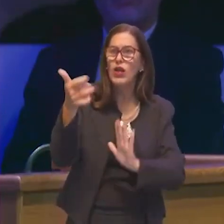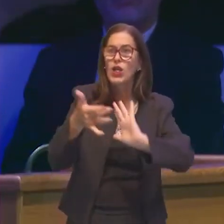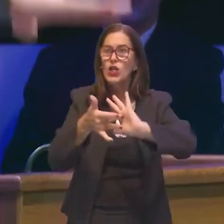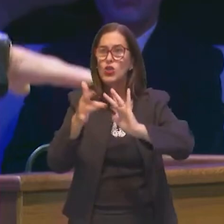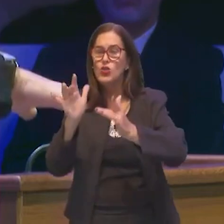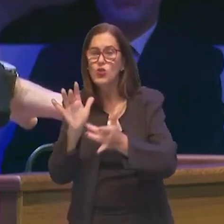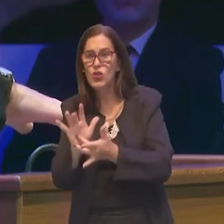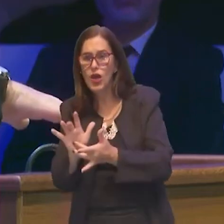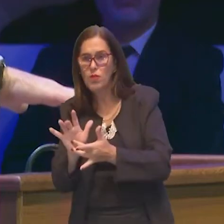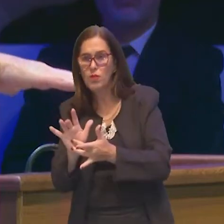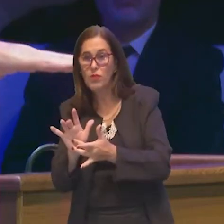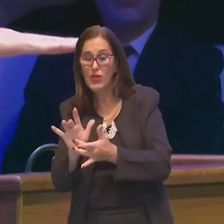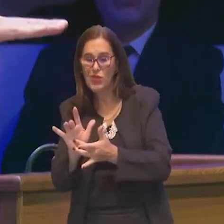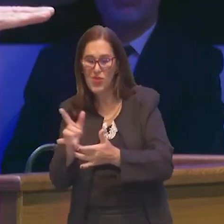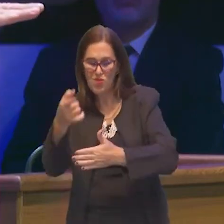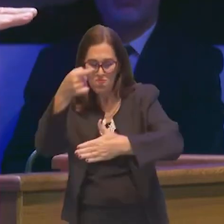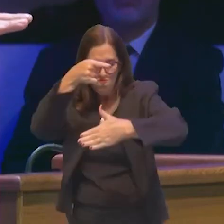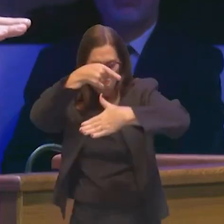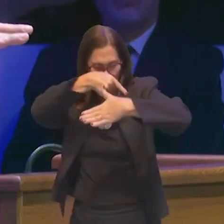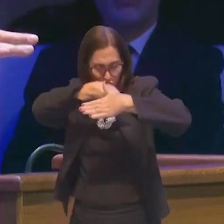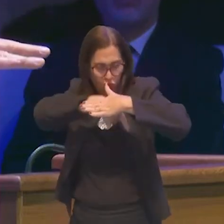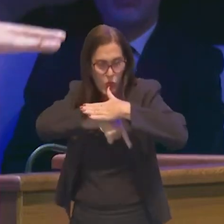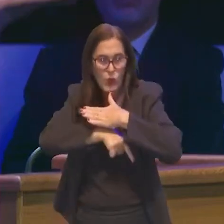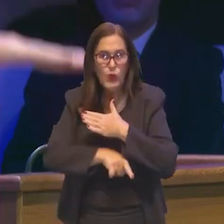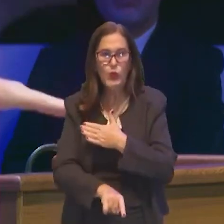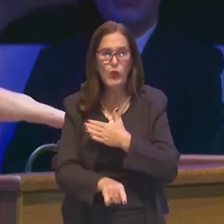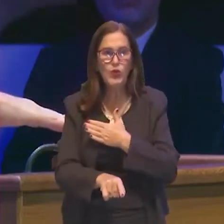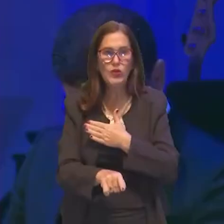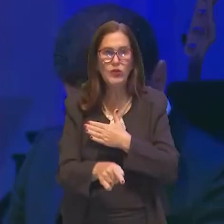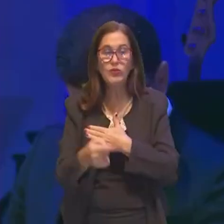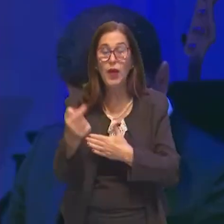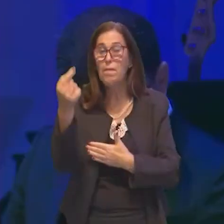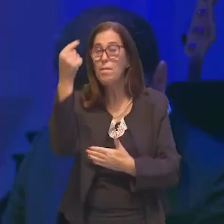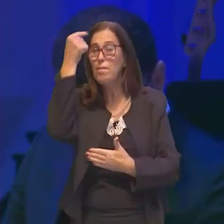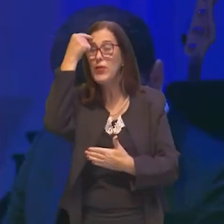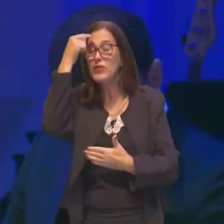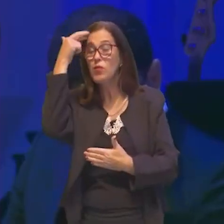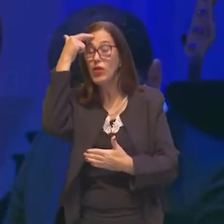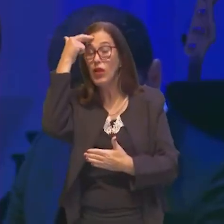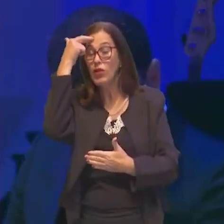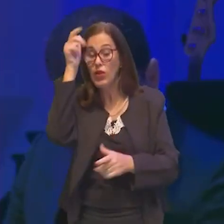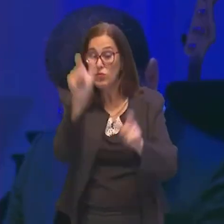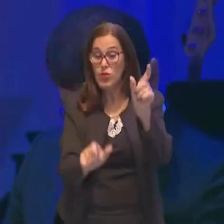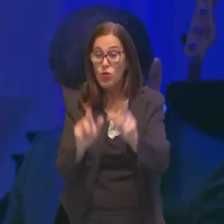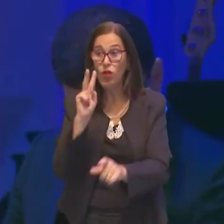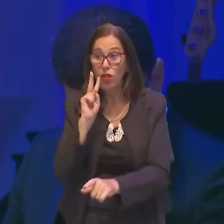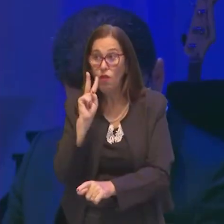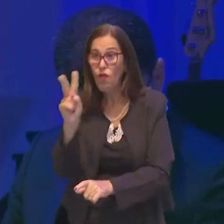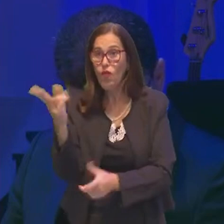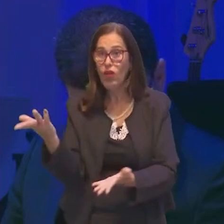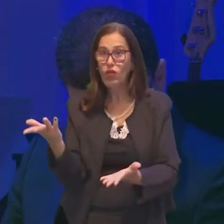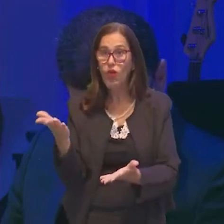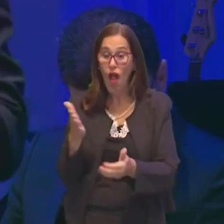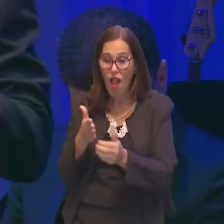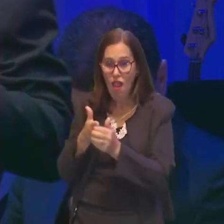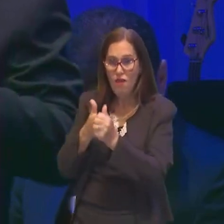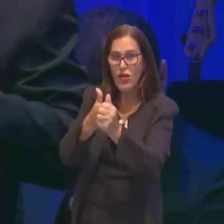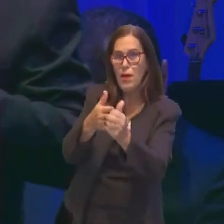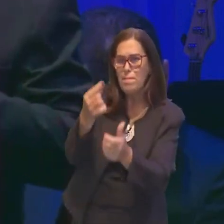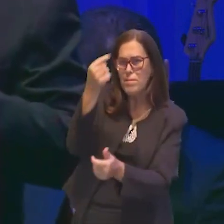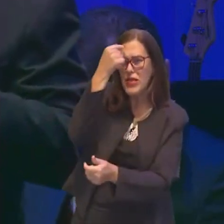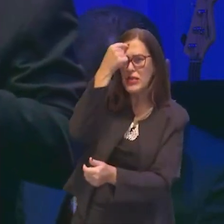pudesse aprofundar a reflexão aos seus ouvintes, levando-o a